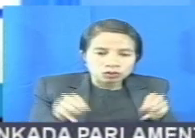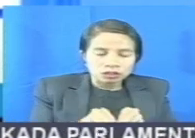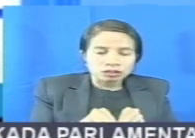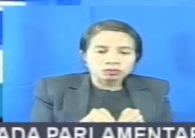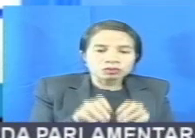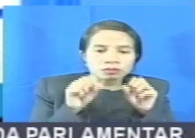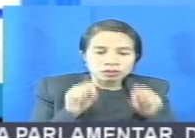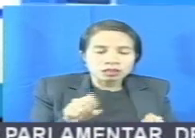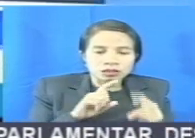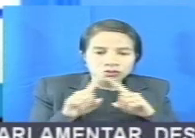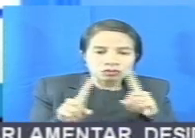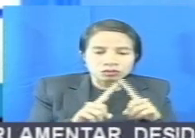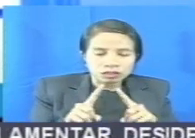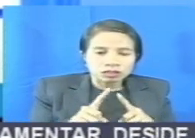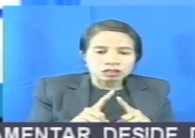bem declara,